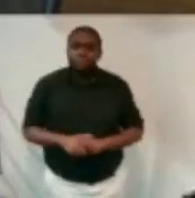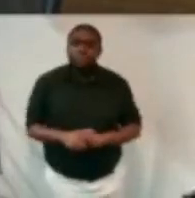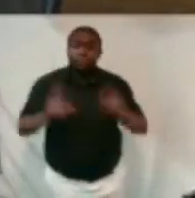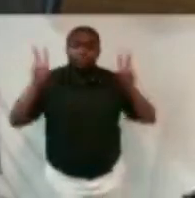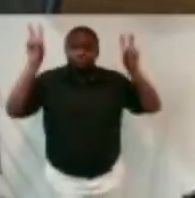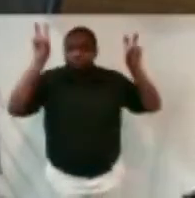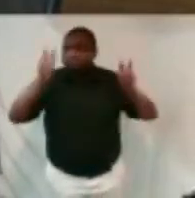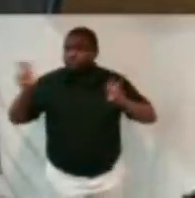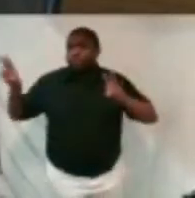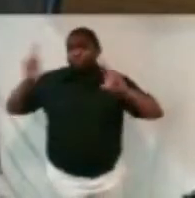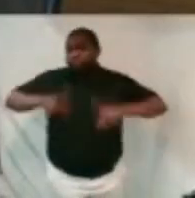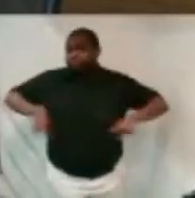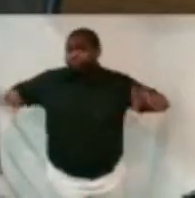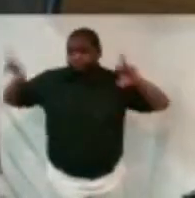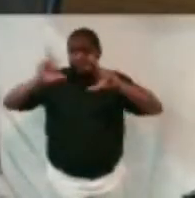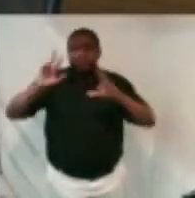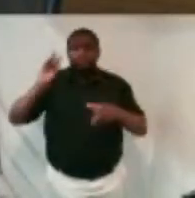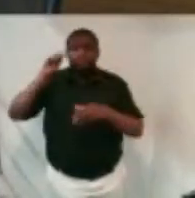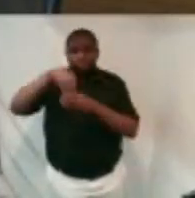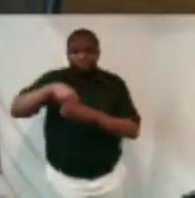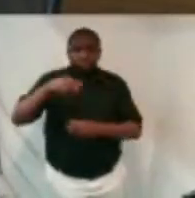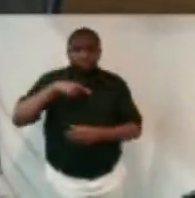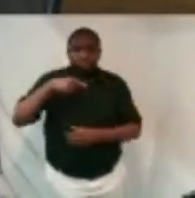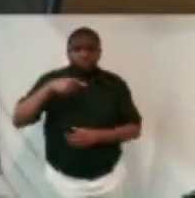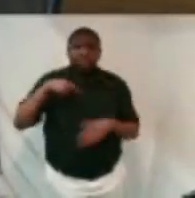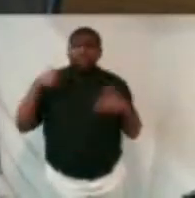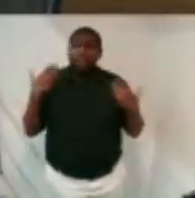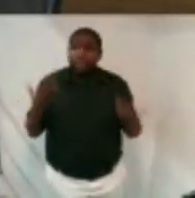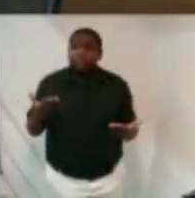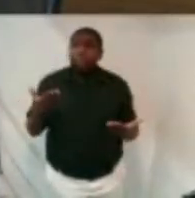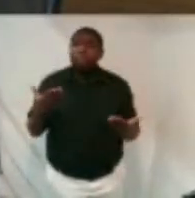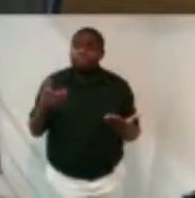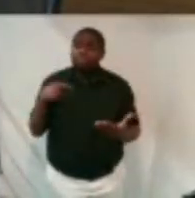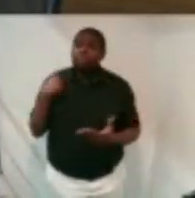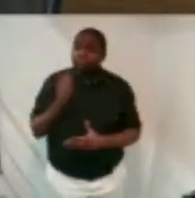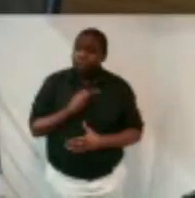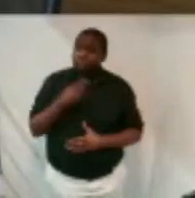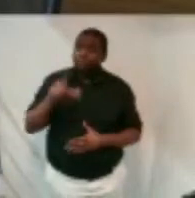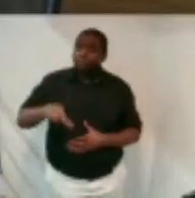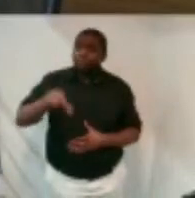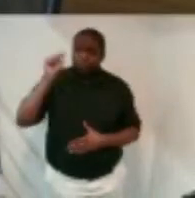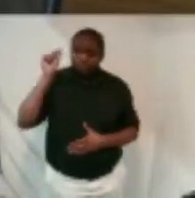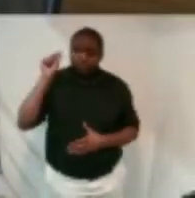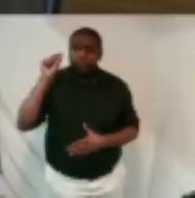diversas comissões que existem lá. Então, por isso, nós elegemos,